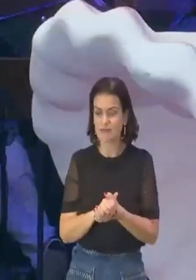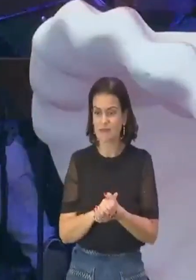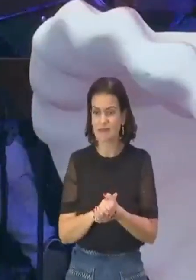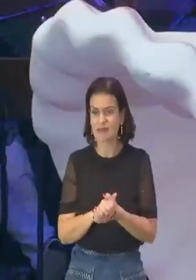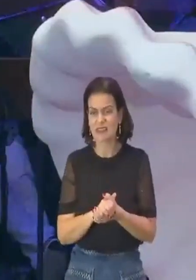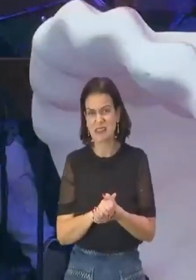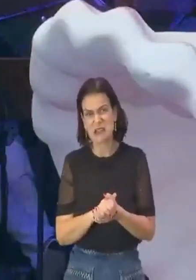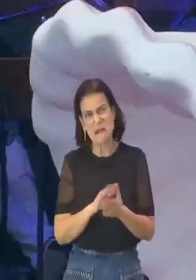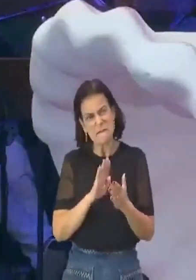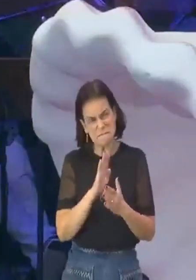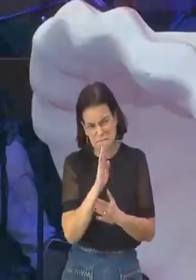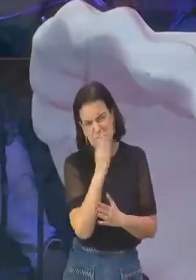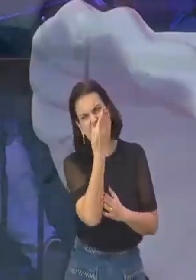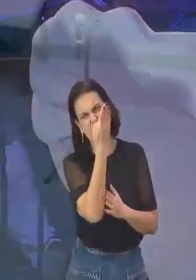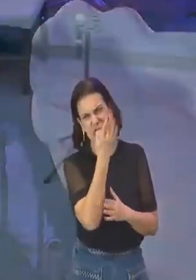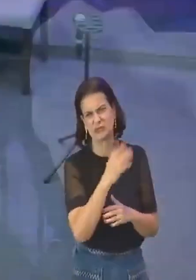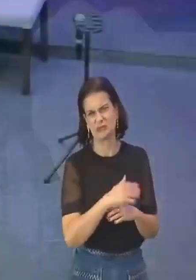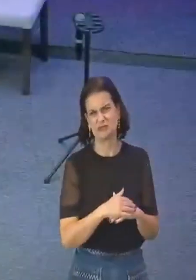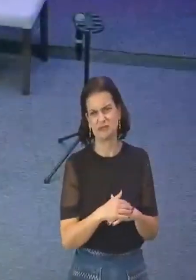bijuteria,